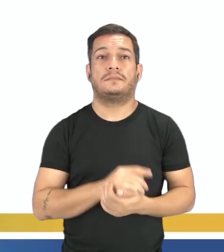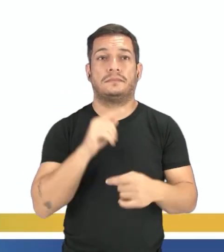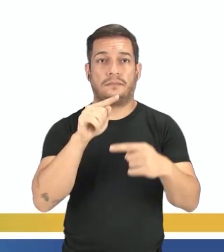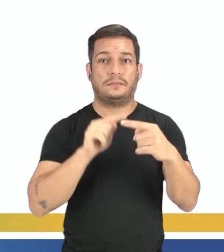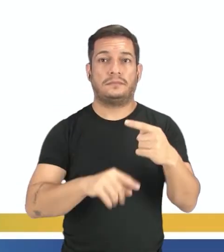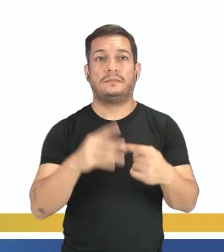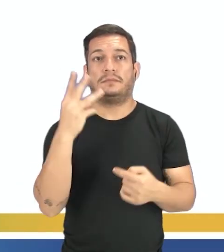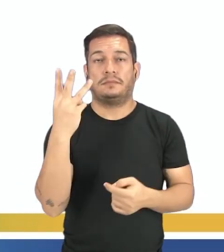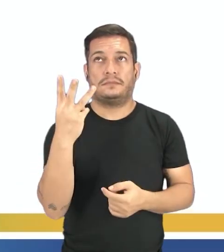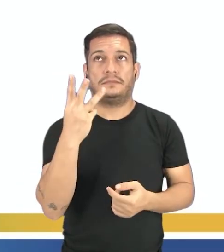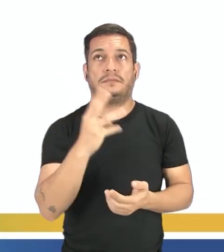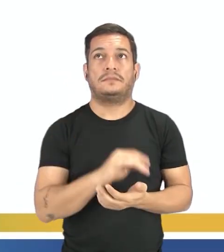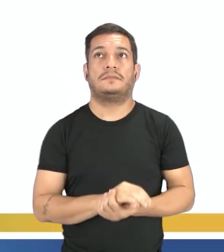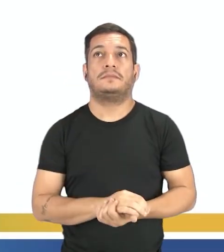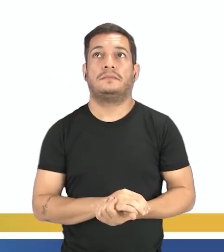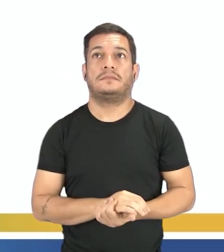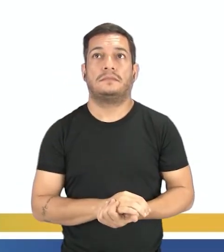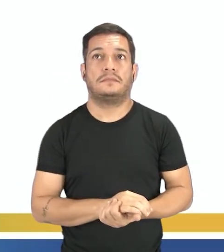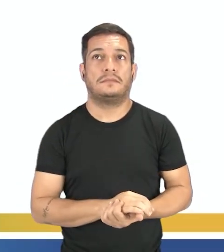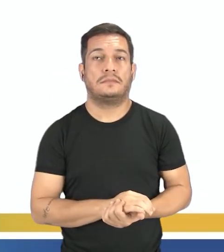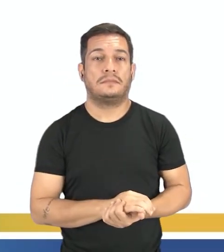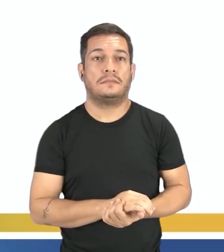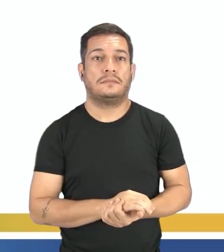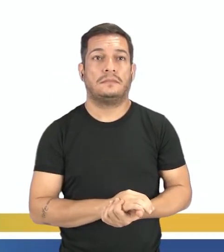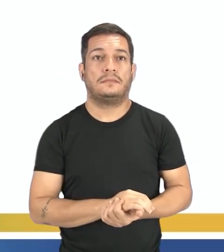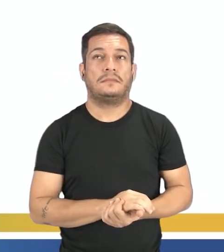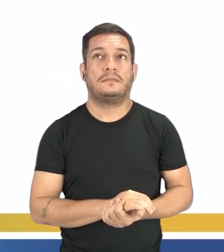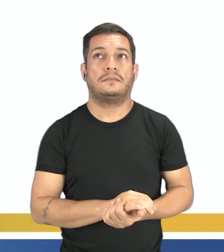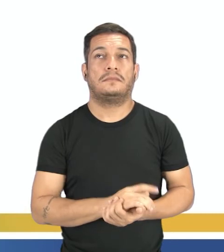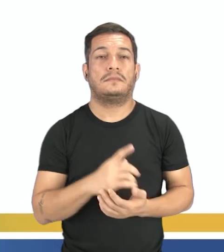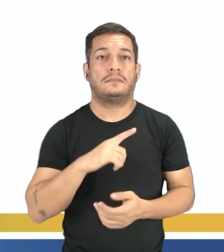dividido para 3. E estamos aqui, ó,